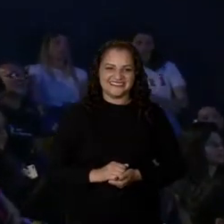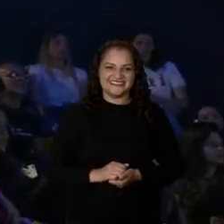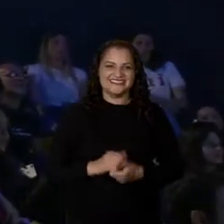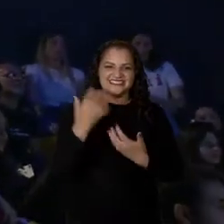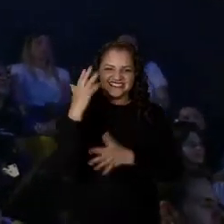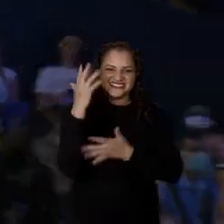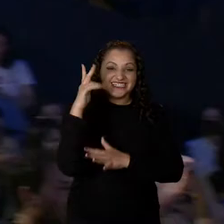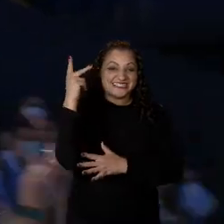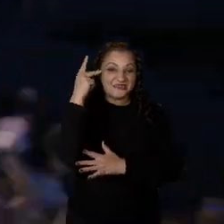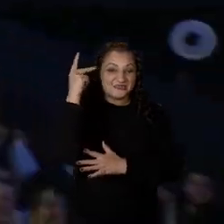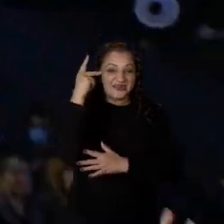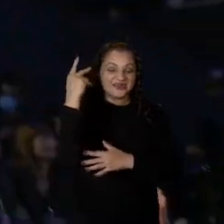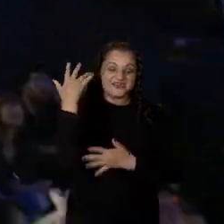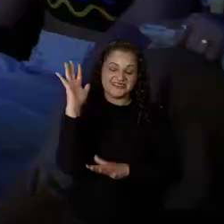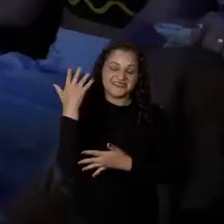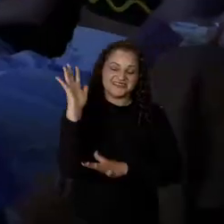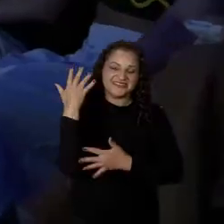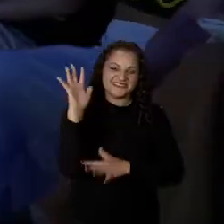São Paulo.